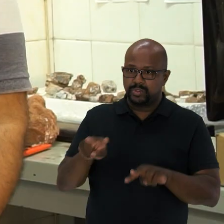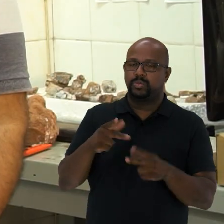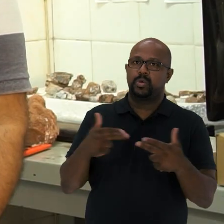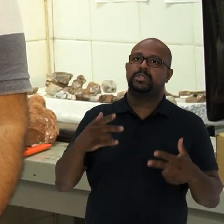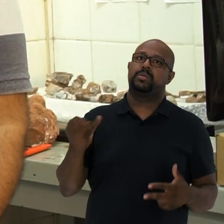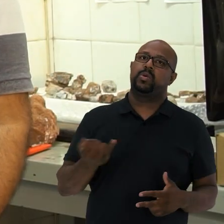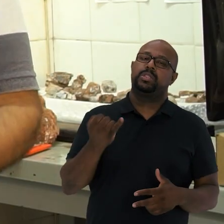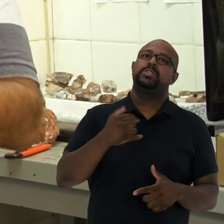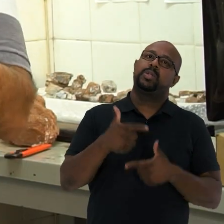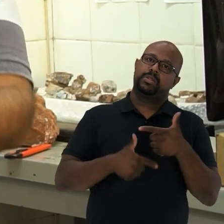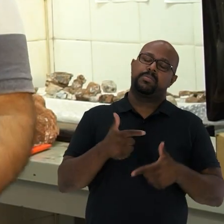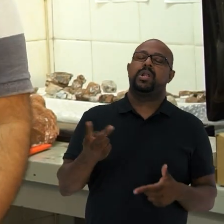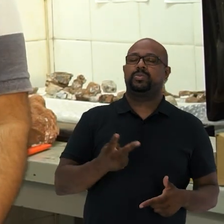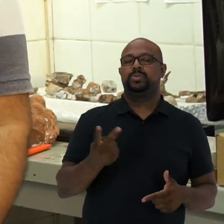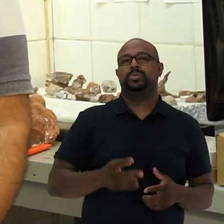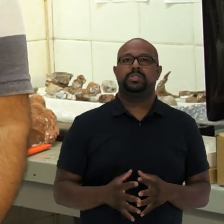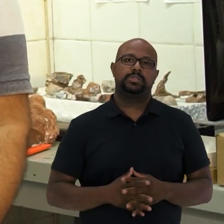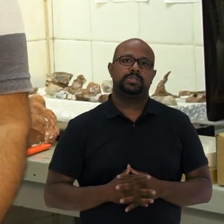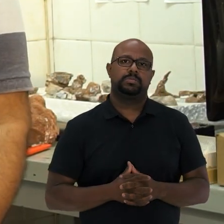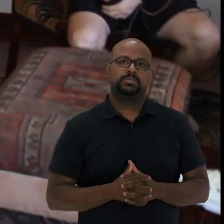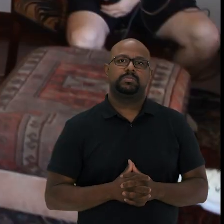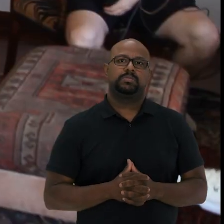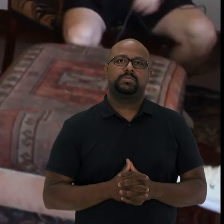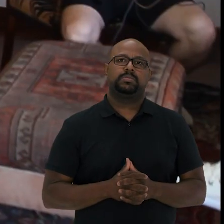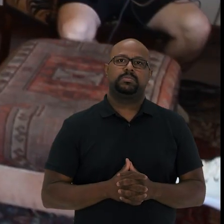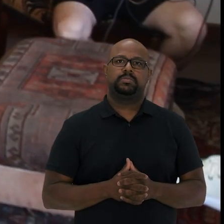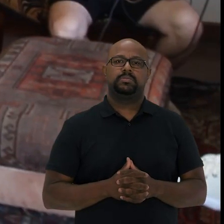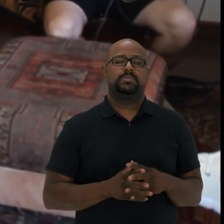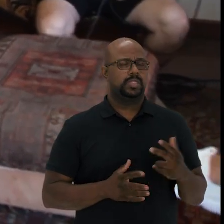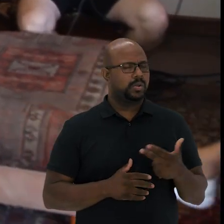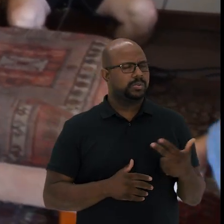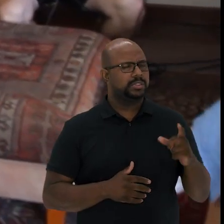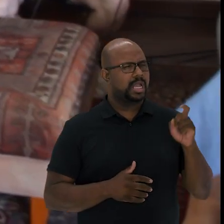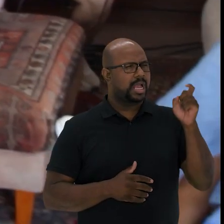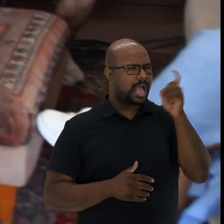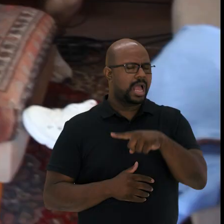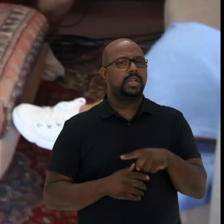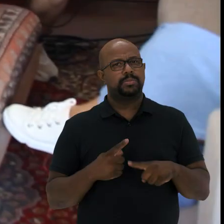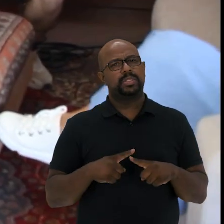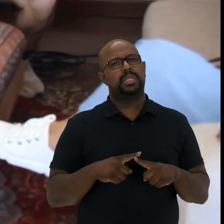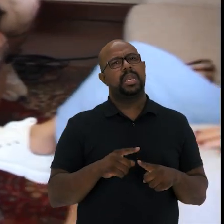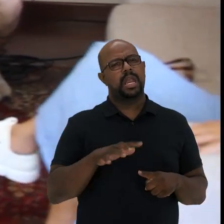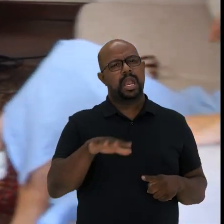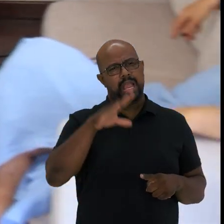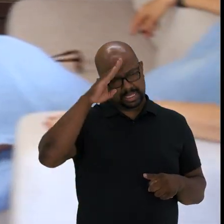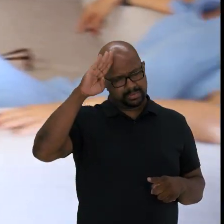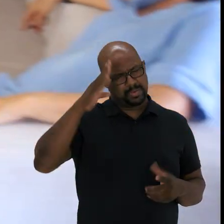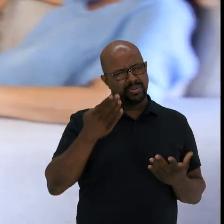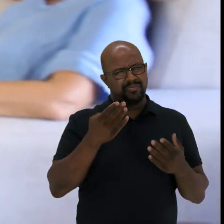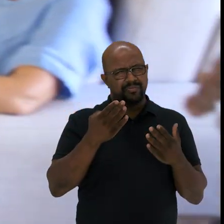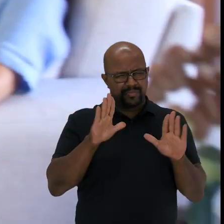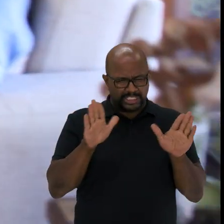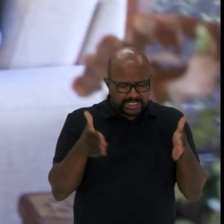vistos, né, como coisas importantes pelo trabalho, né, dos dois. Isso é uma coisa rara assim, de acontecer, porque a academia tende a ser muito